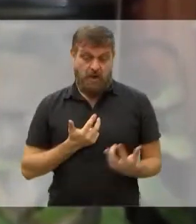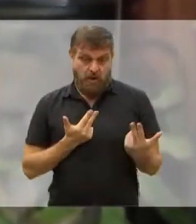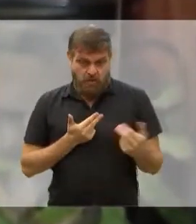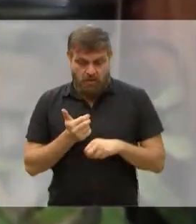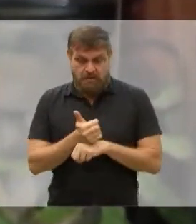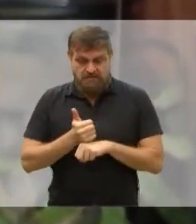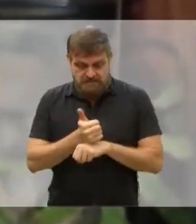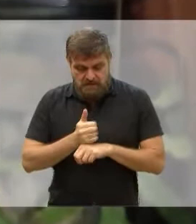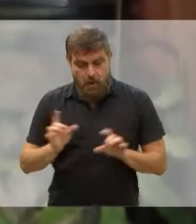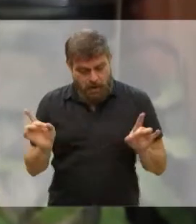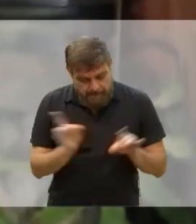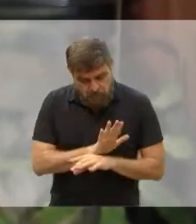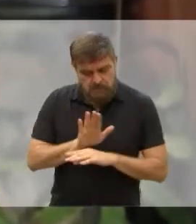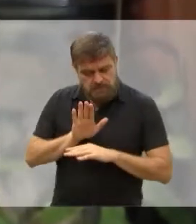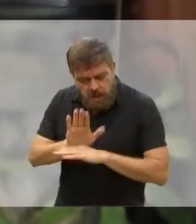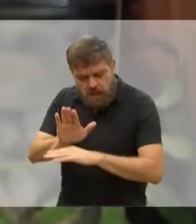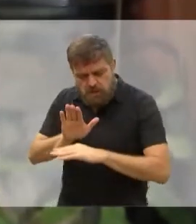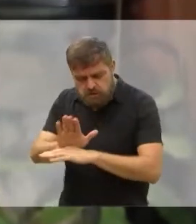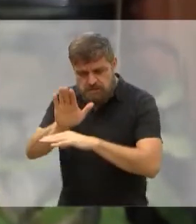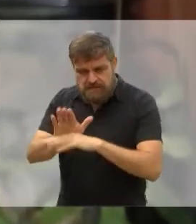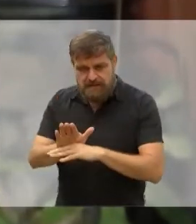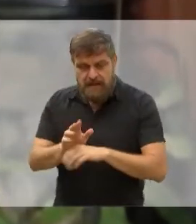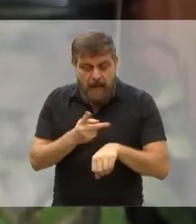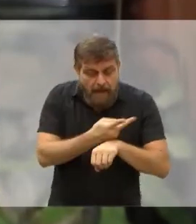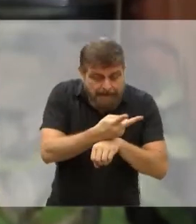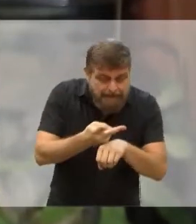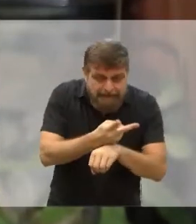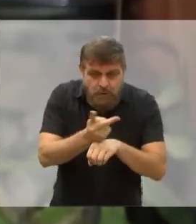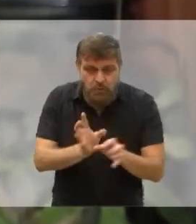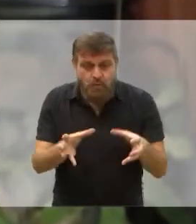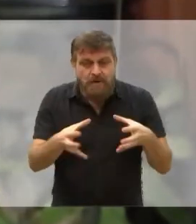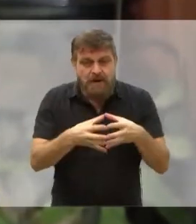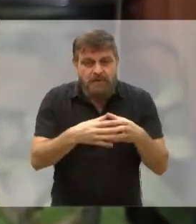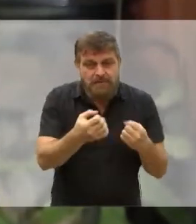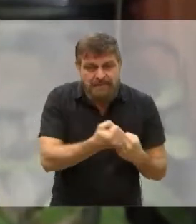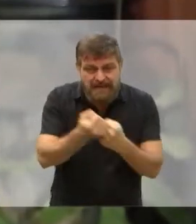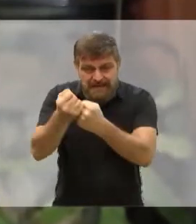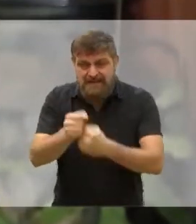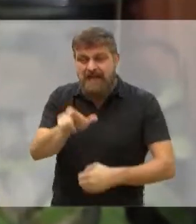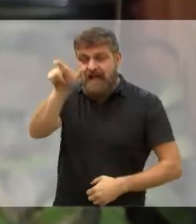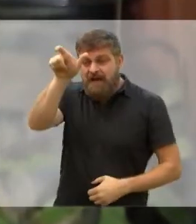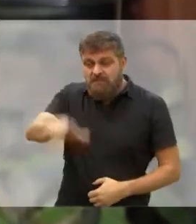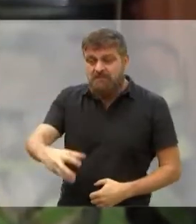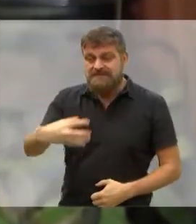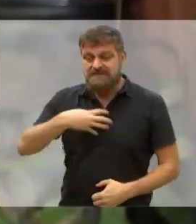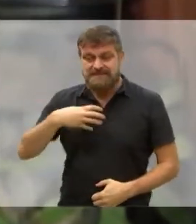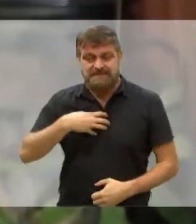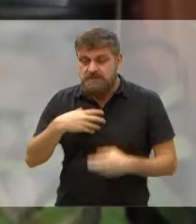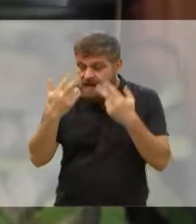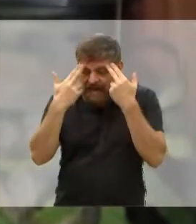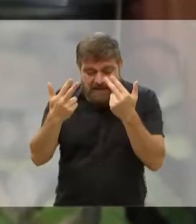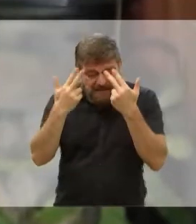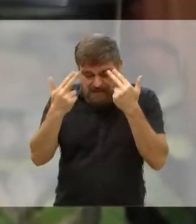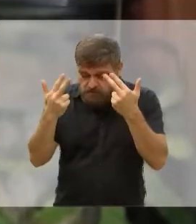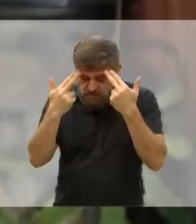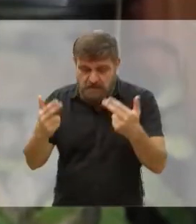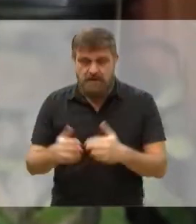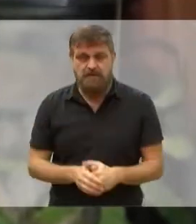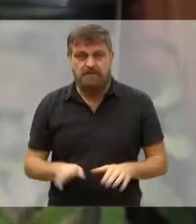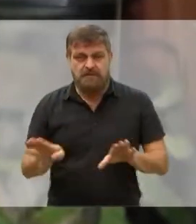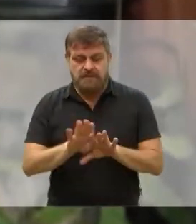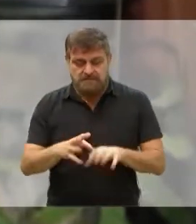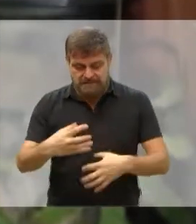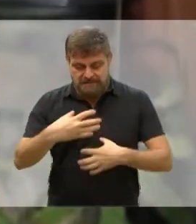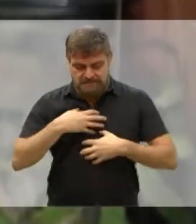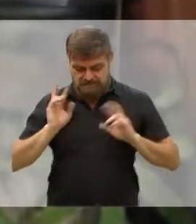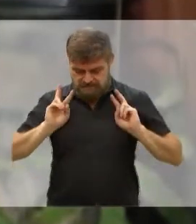estar preparado para isso. Procure uma rede de apoio para entender que o que você está passando é natural e entender também os